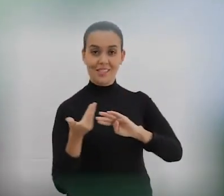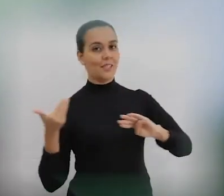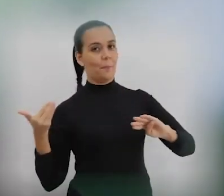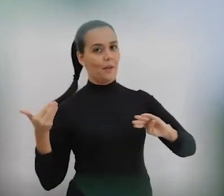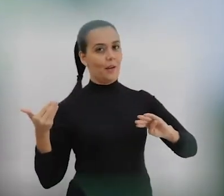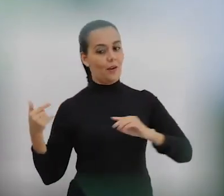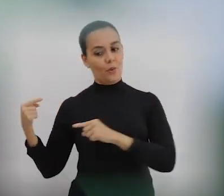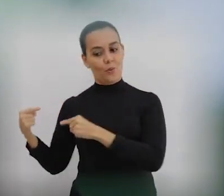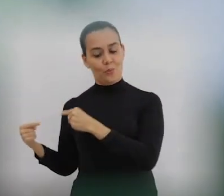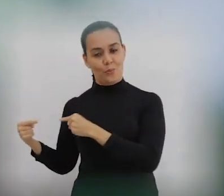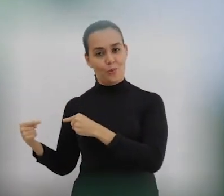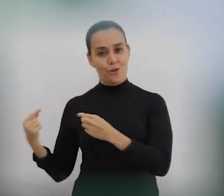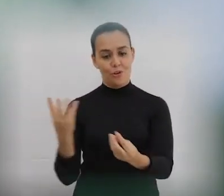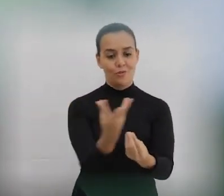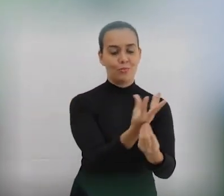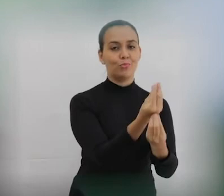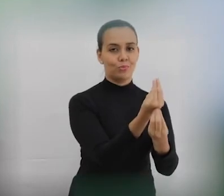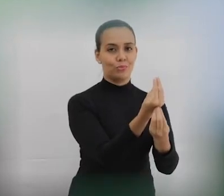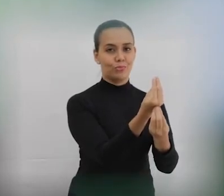certa independência